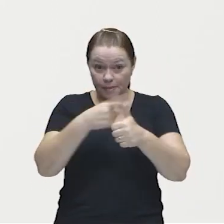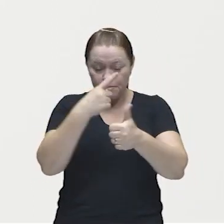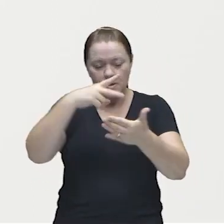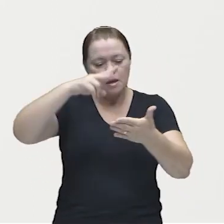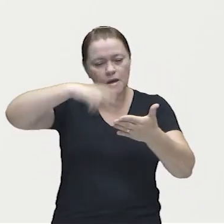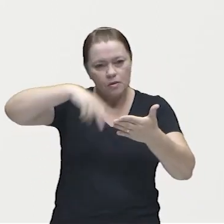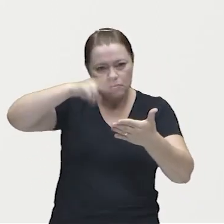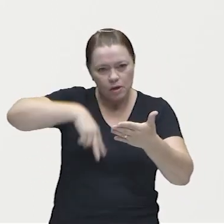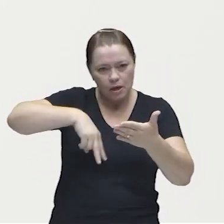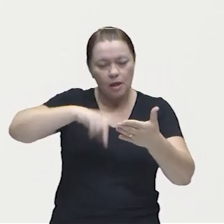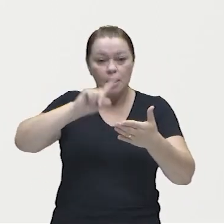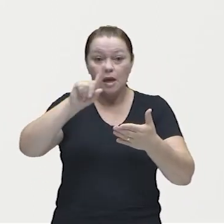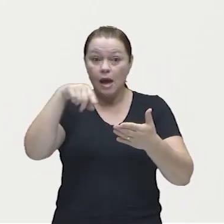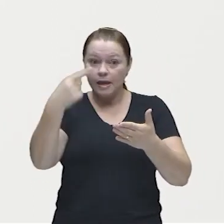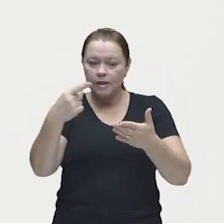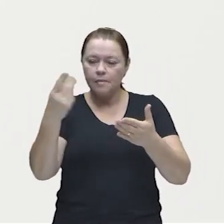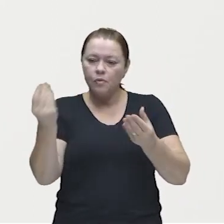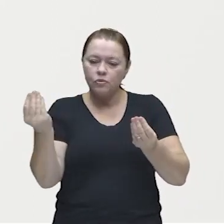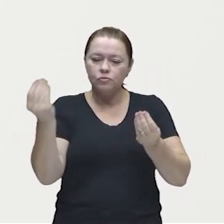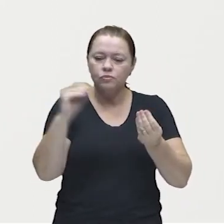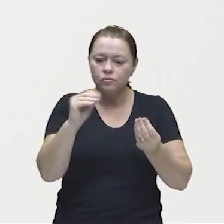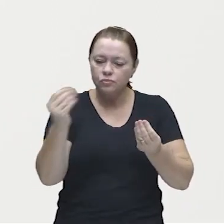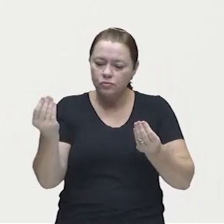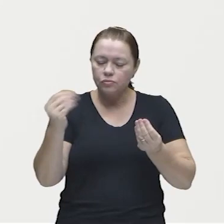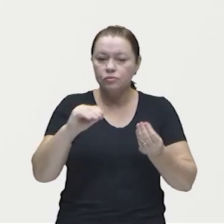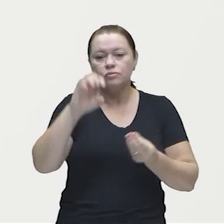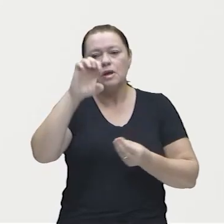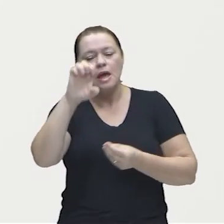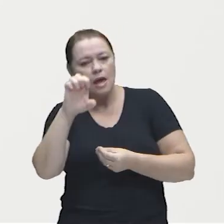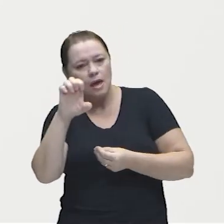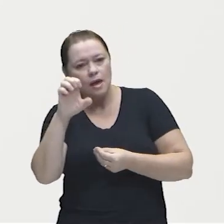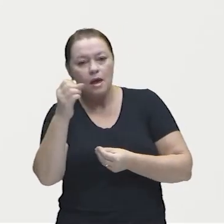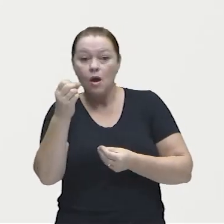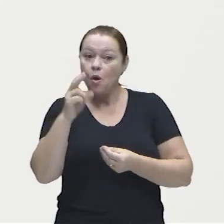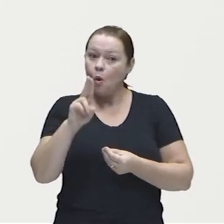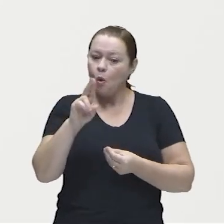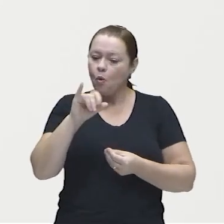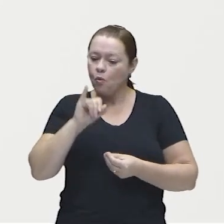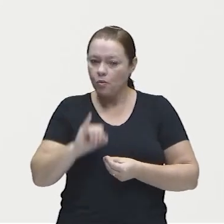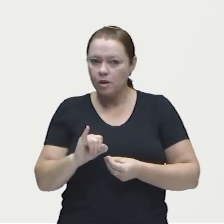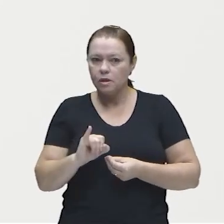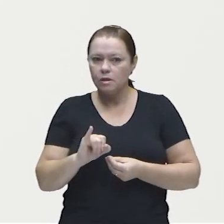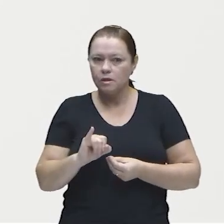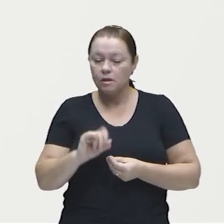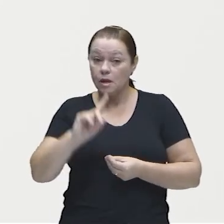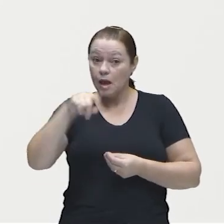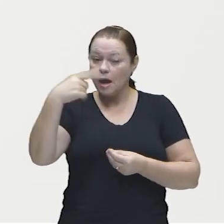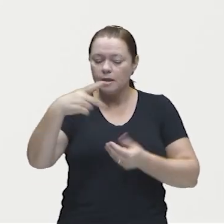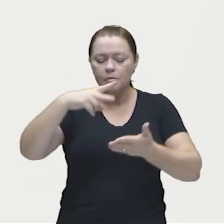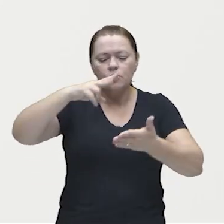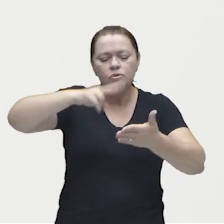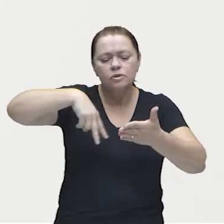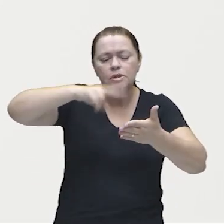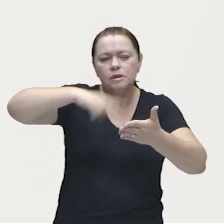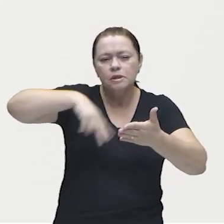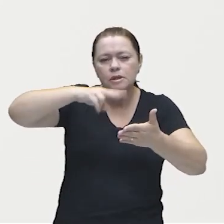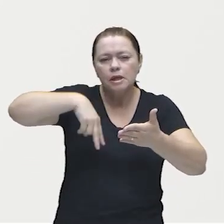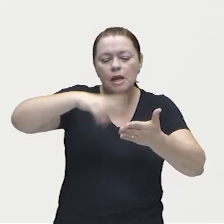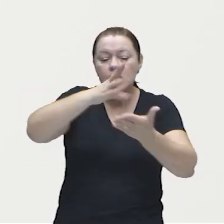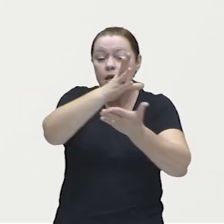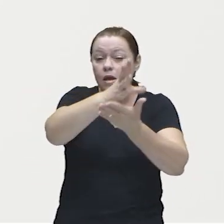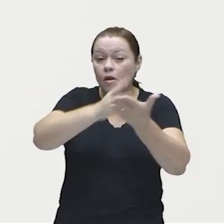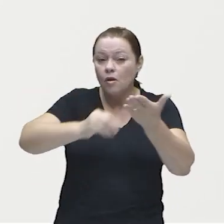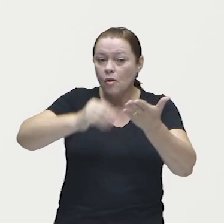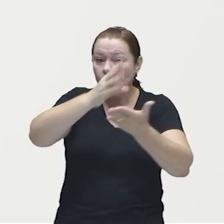responder se elas são escritas com E e com I. E depois você vai ler essas palavras e depois você vai